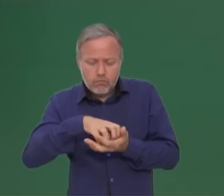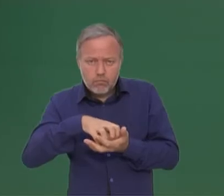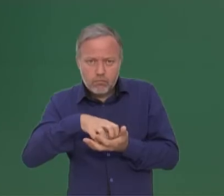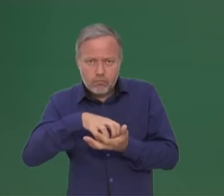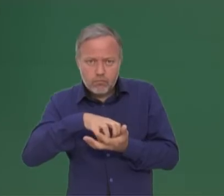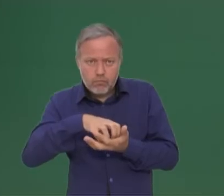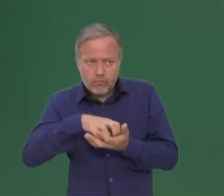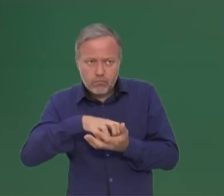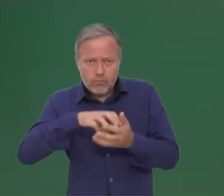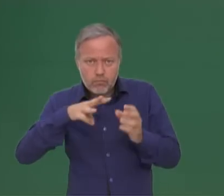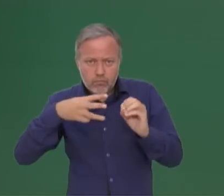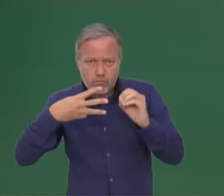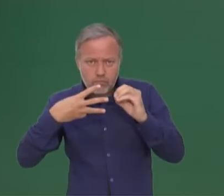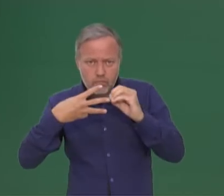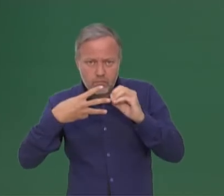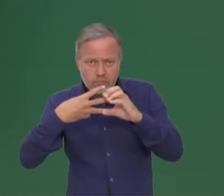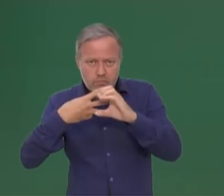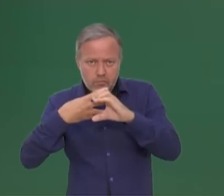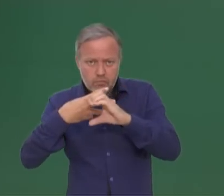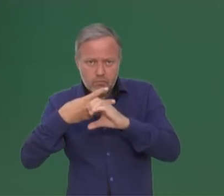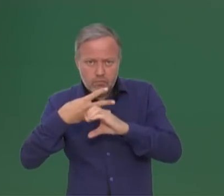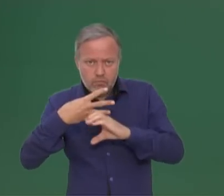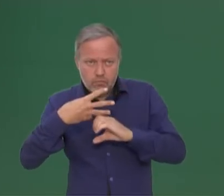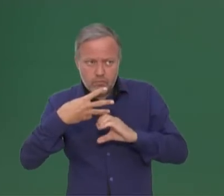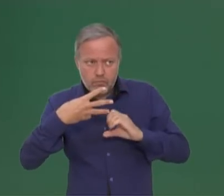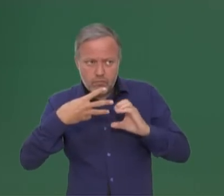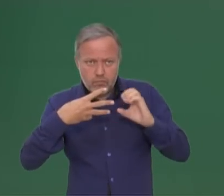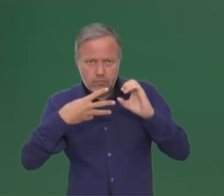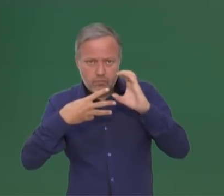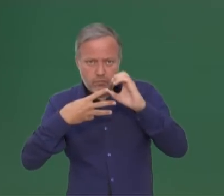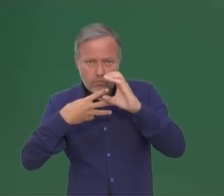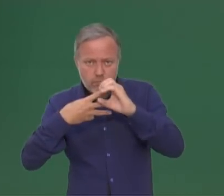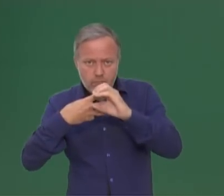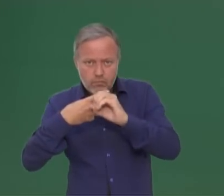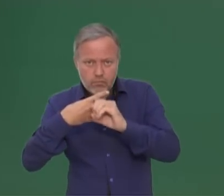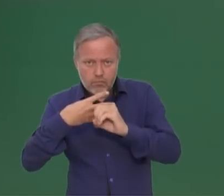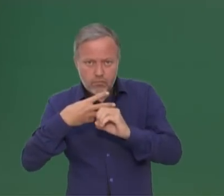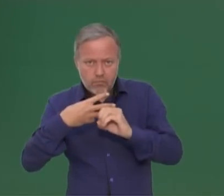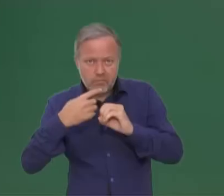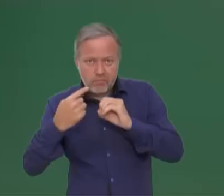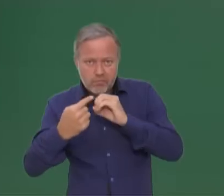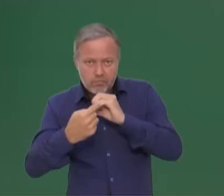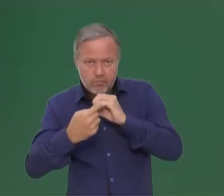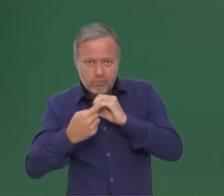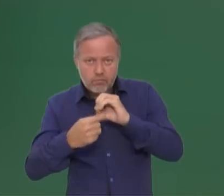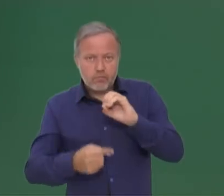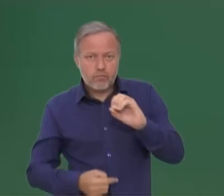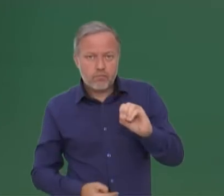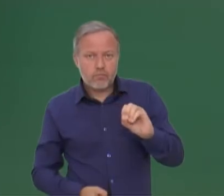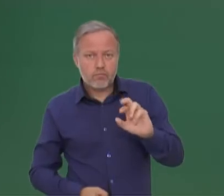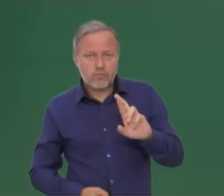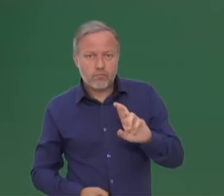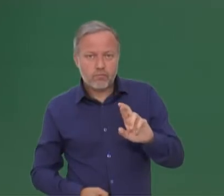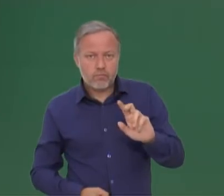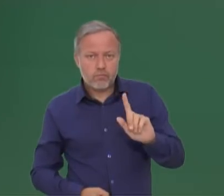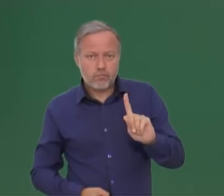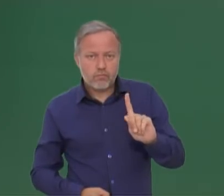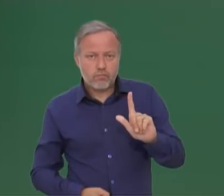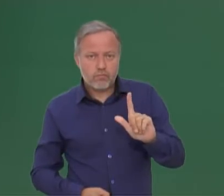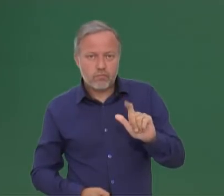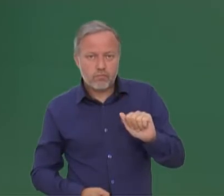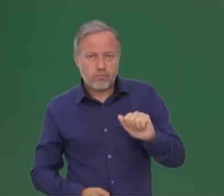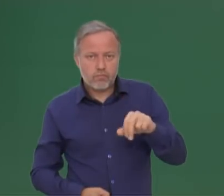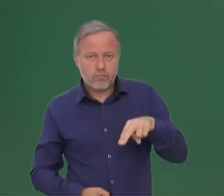preenche a célula, no qual estão imersas as organelas, componentes que realizam